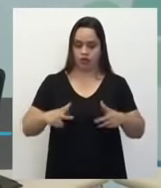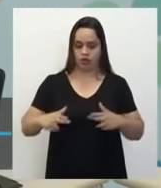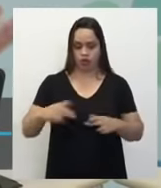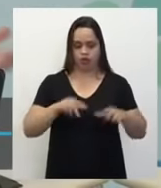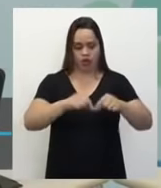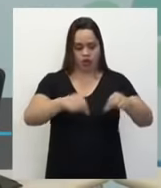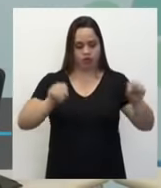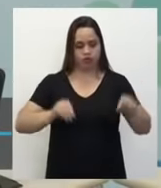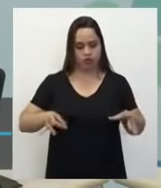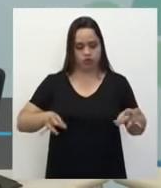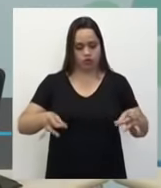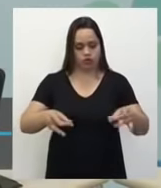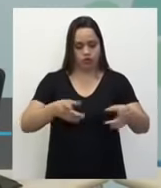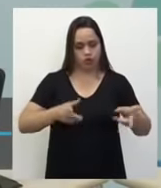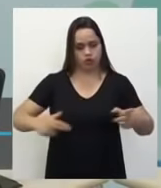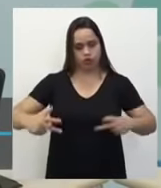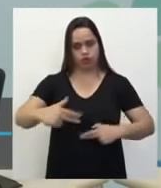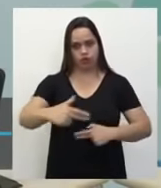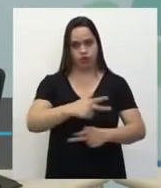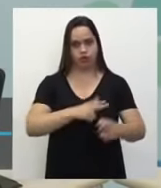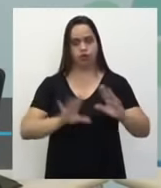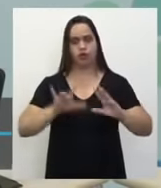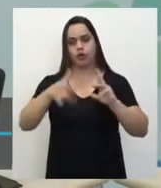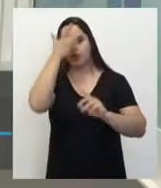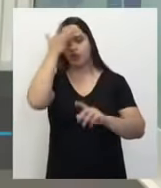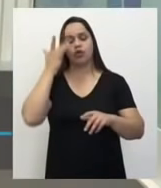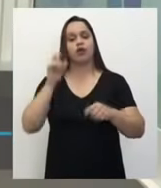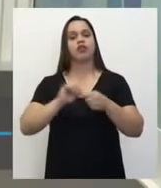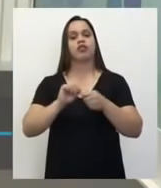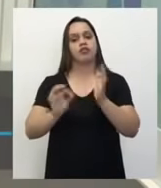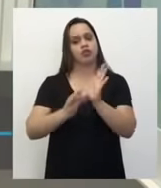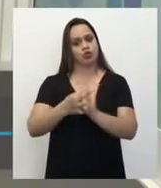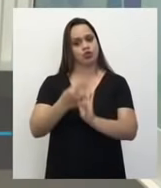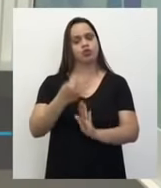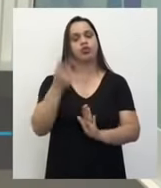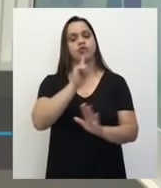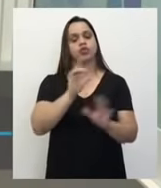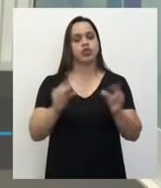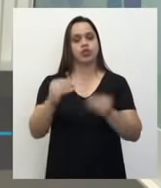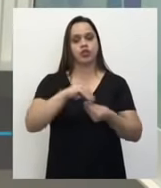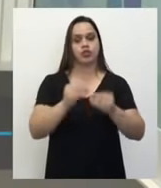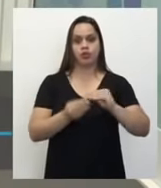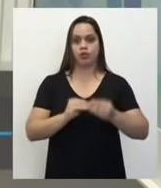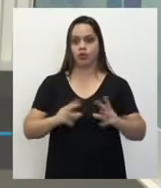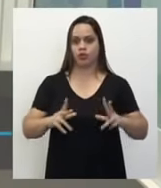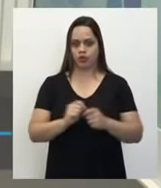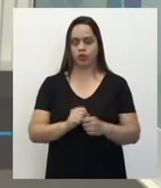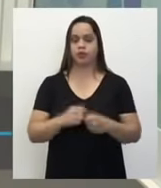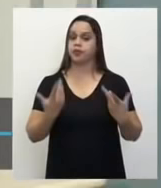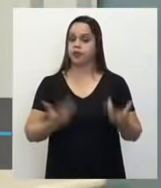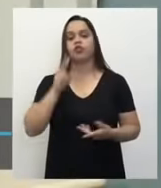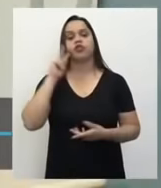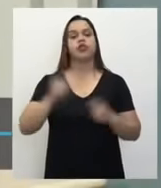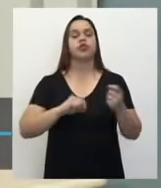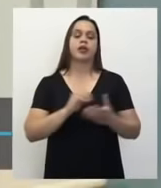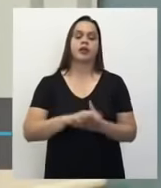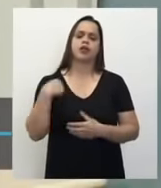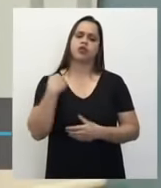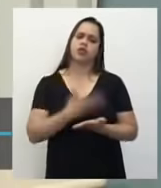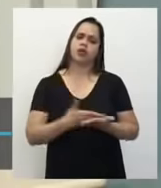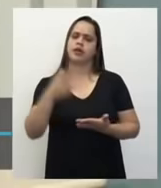o pessoal da costura consiga montar a peça. E, turma, é legal assim que a funciona. professora Márcia está falando, porque também não deixa de ser assim, a gente começa a